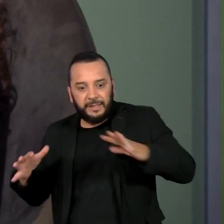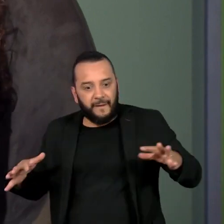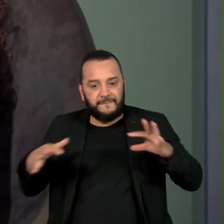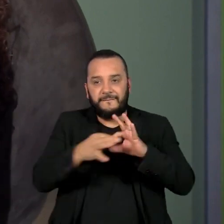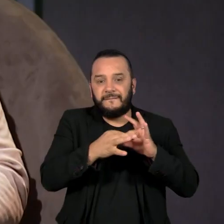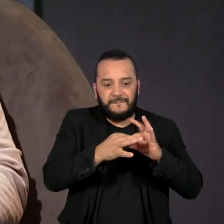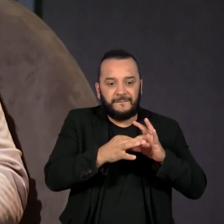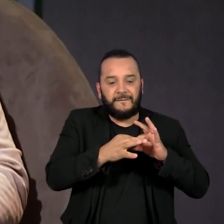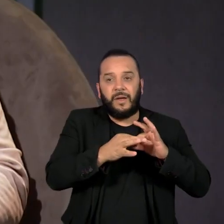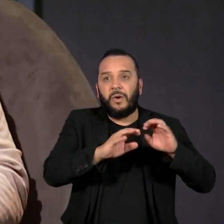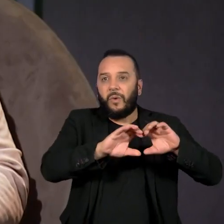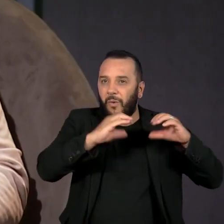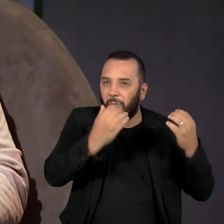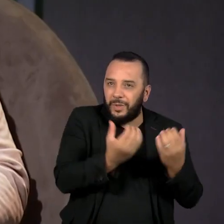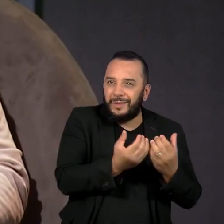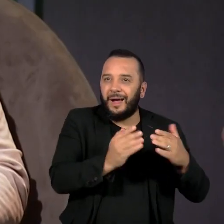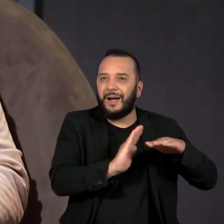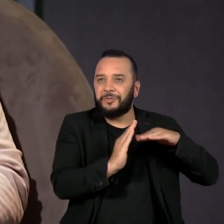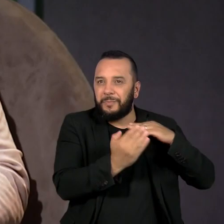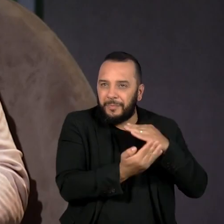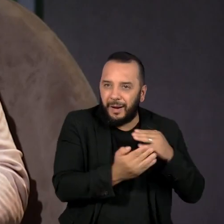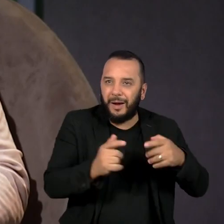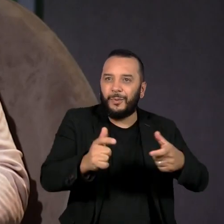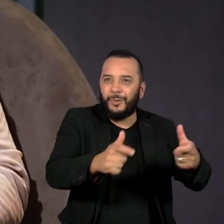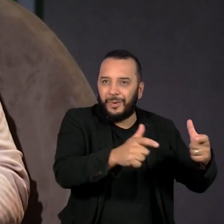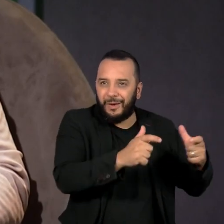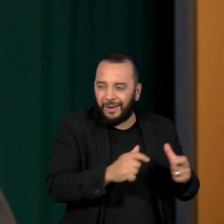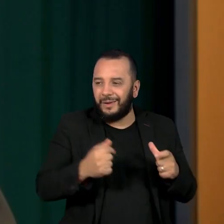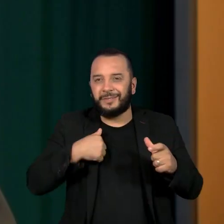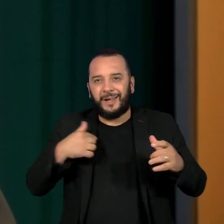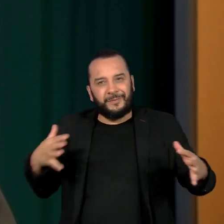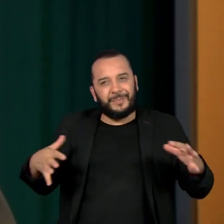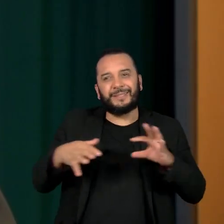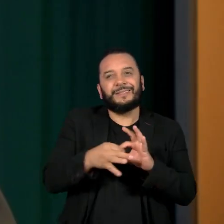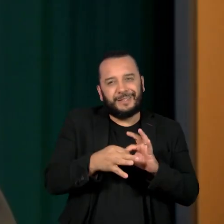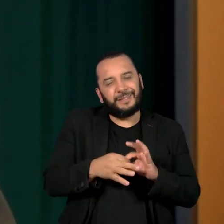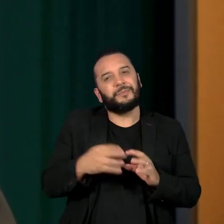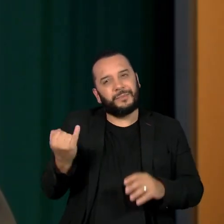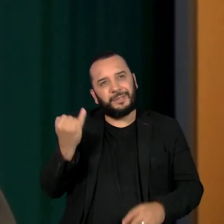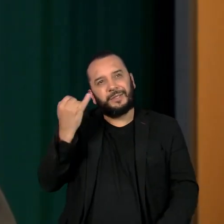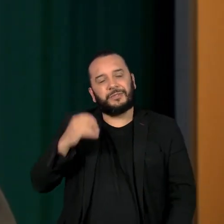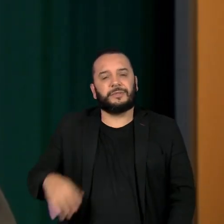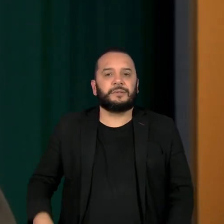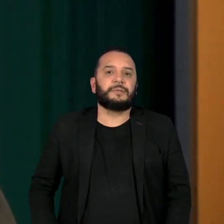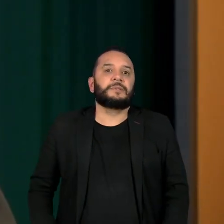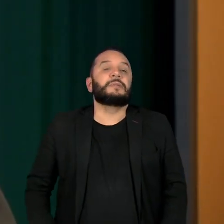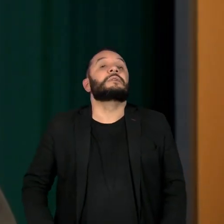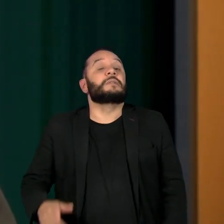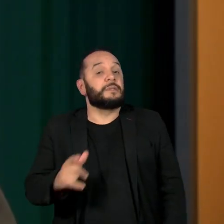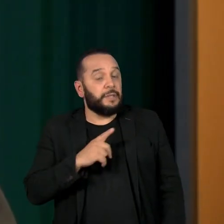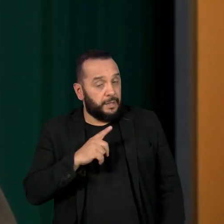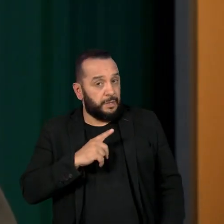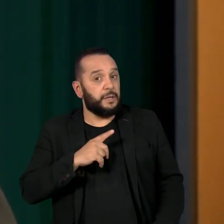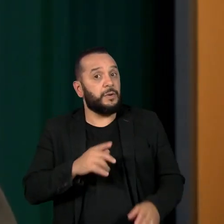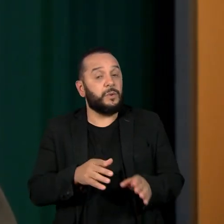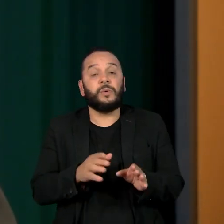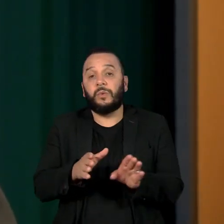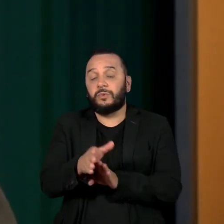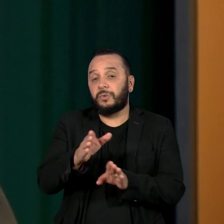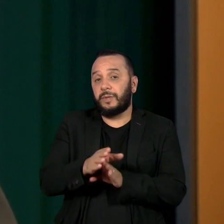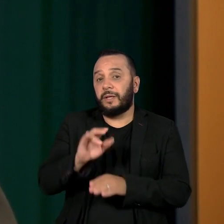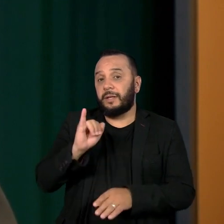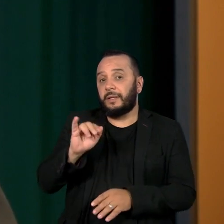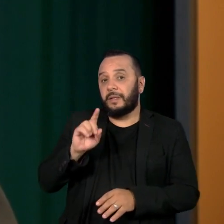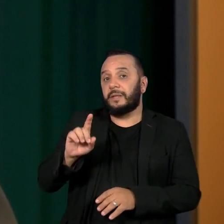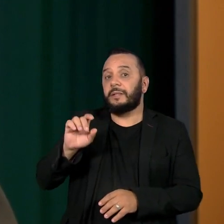a comunidade, através de parcerias, de impacto social. Segundo a consultoria IDC, a nova geração de